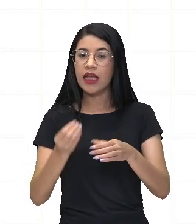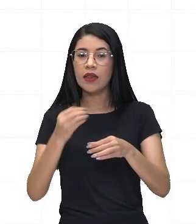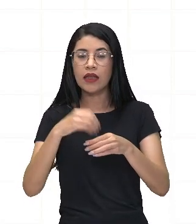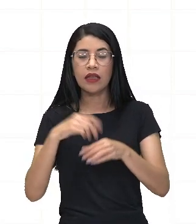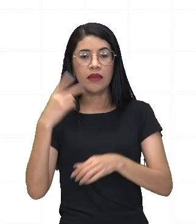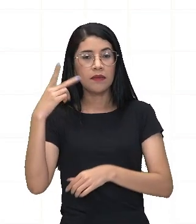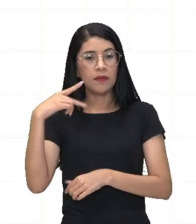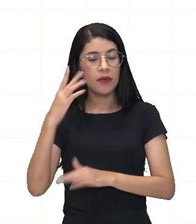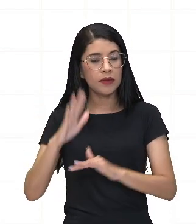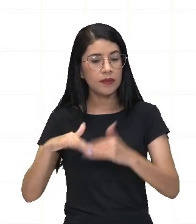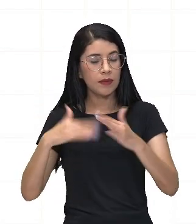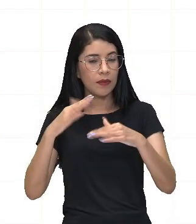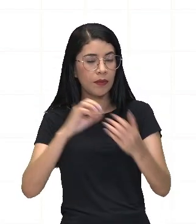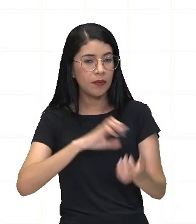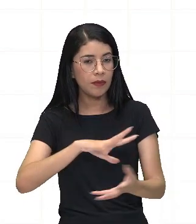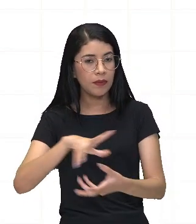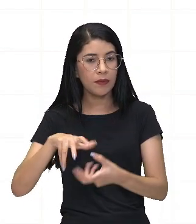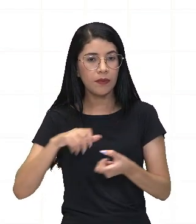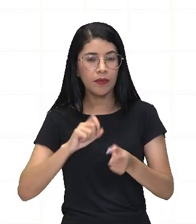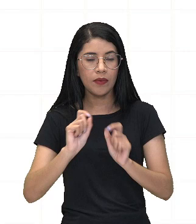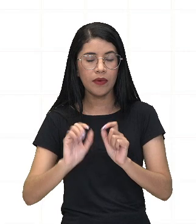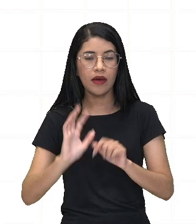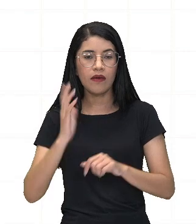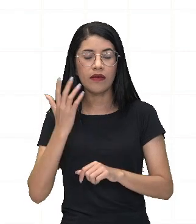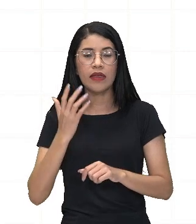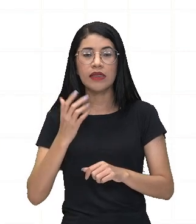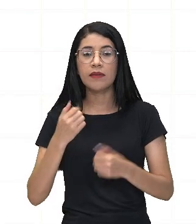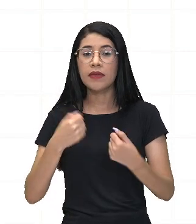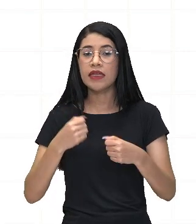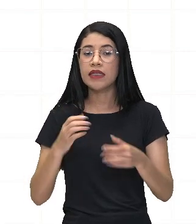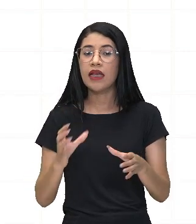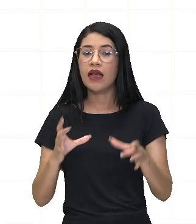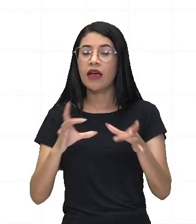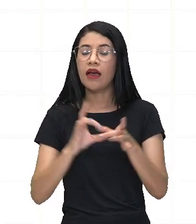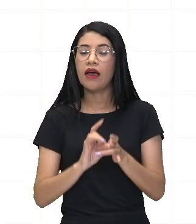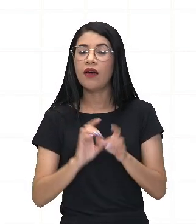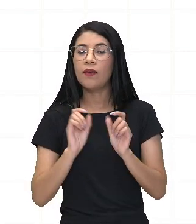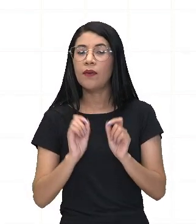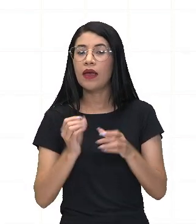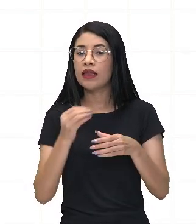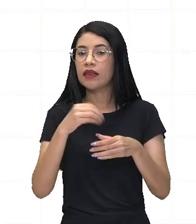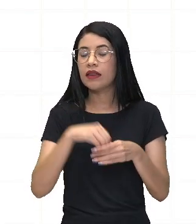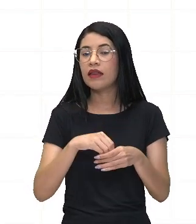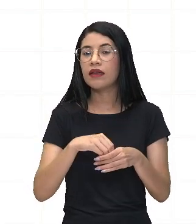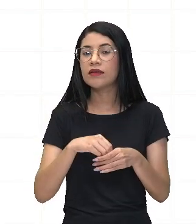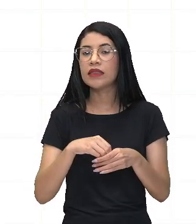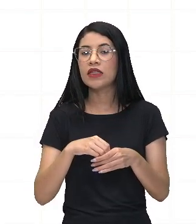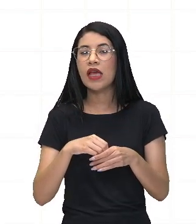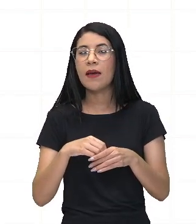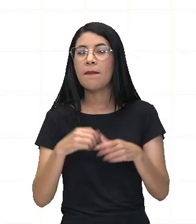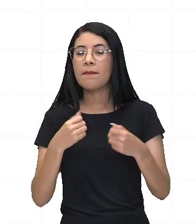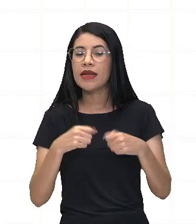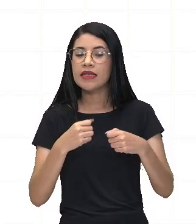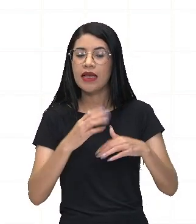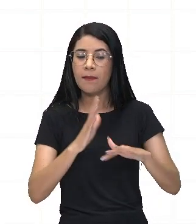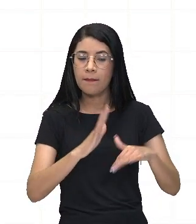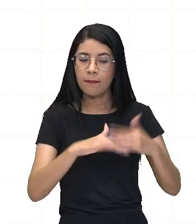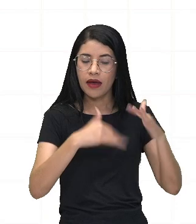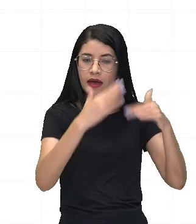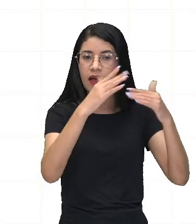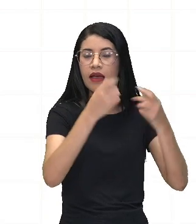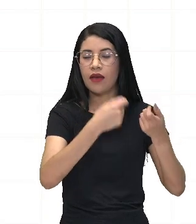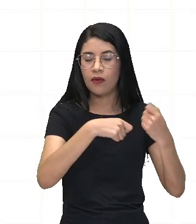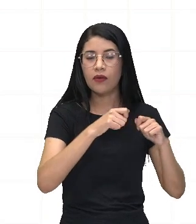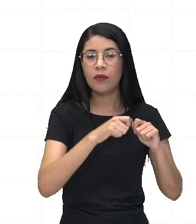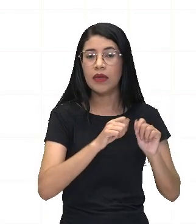de desenvolvimento sustentável, né, elas vão englobar elas vão ter interesse não só de crescer economicamente,